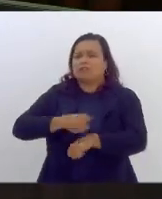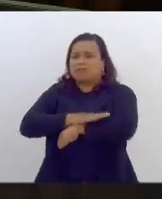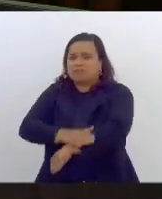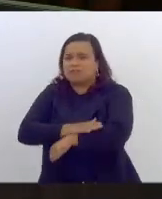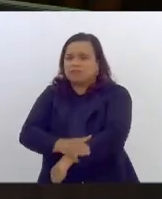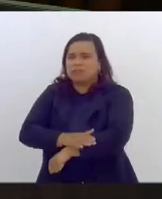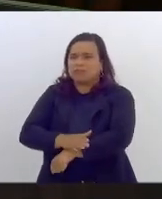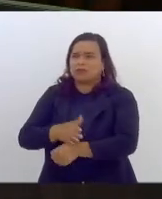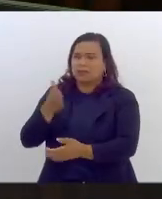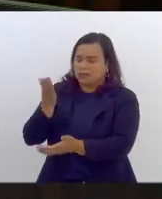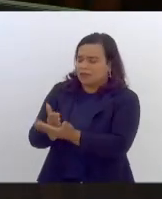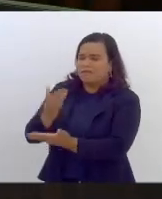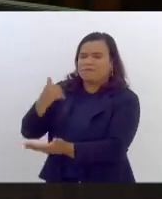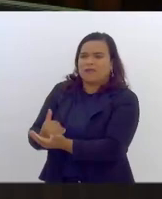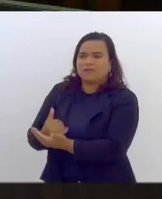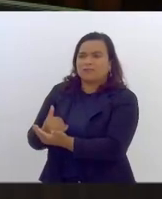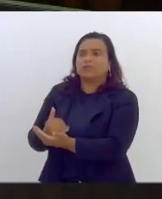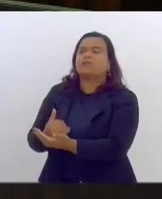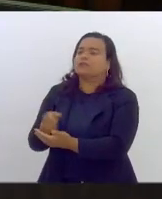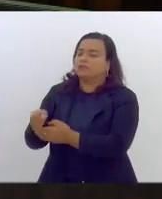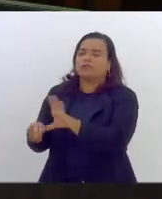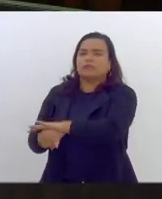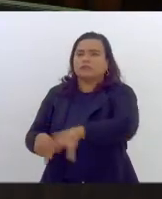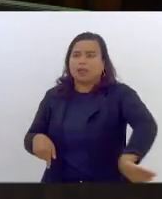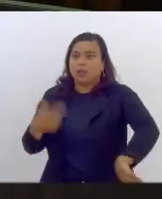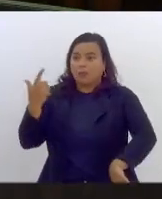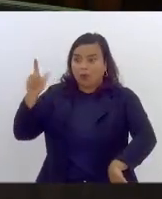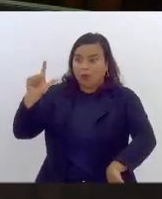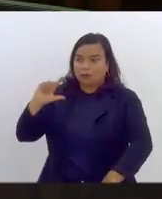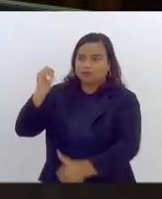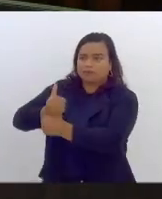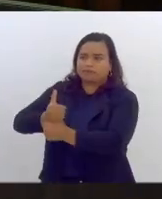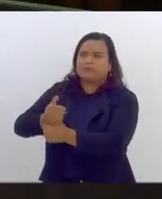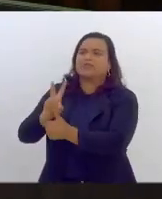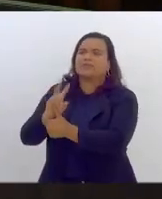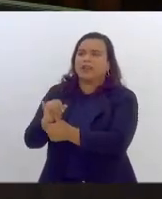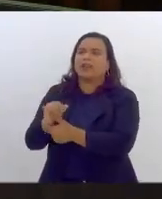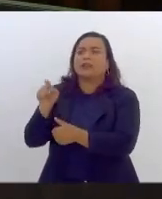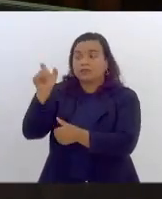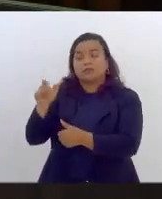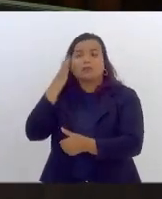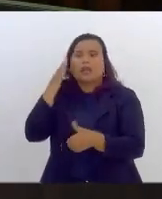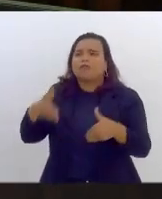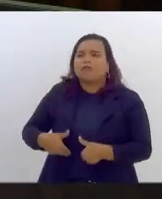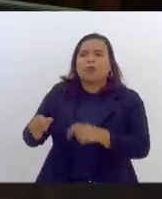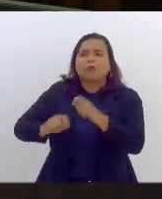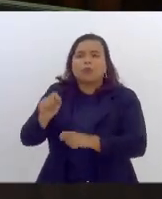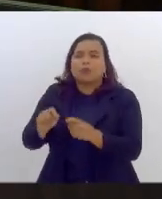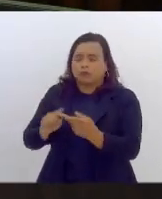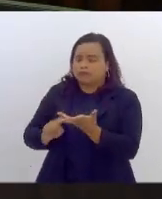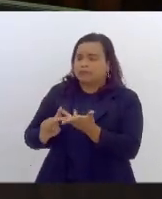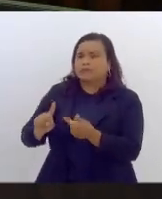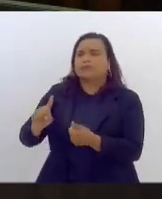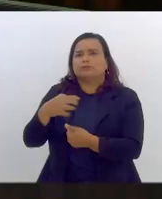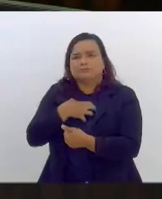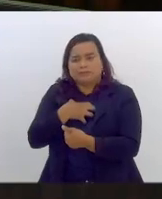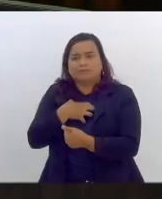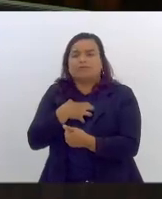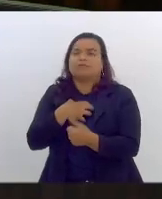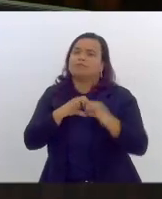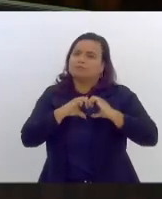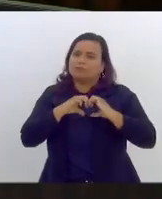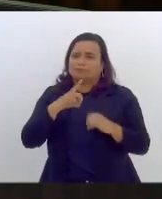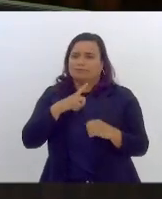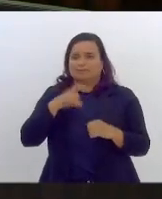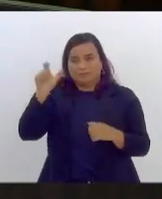homem que sabe o que é a fome. Então você, Renata, militante do MNU, você vai me fazer um favor,